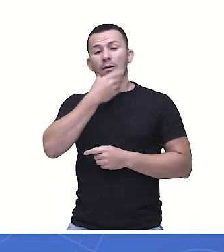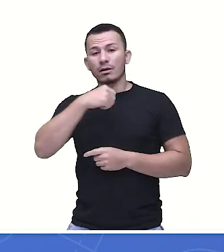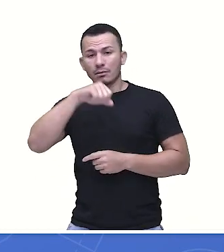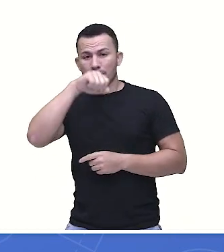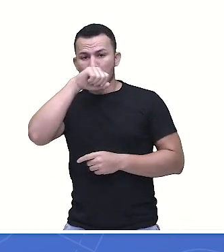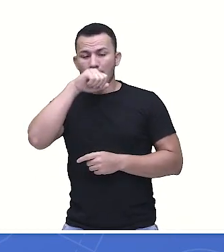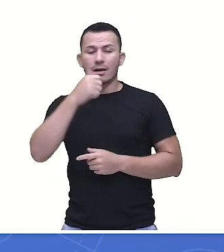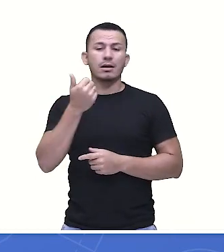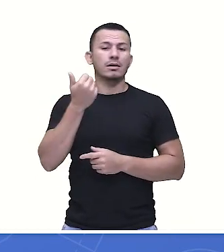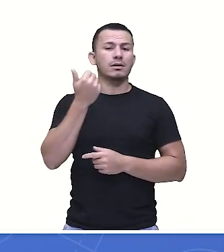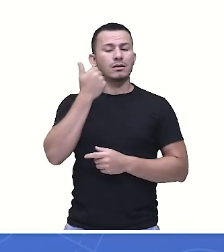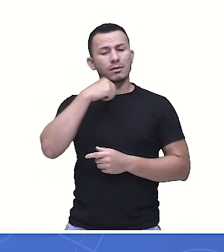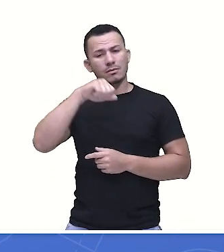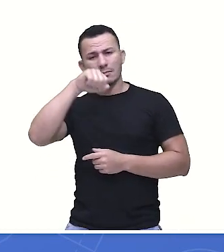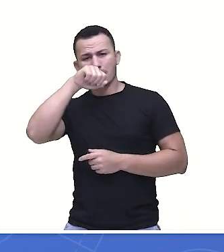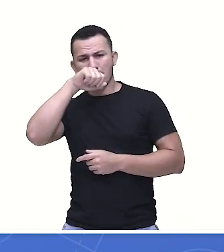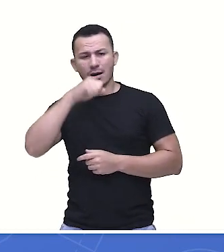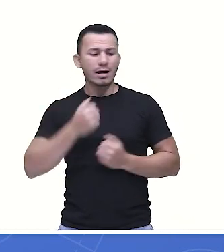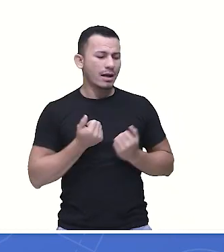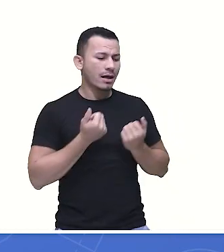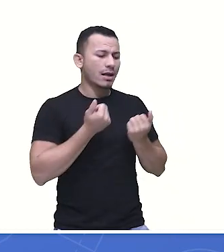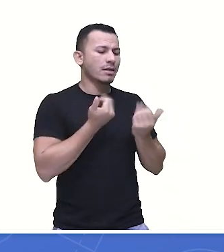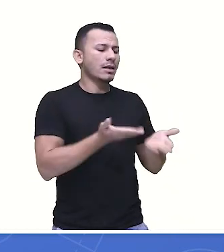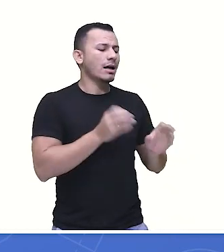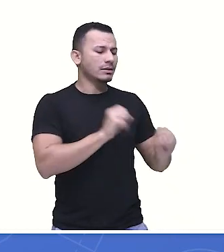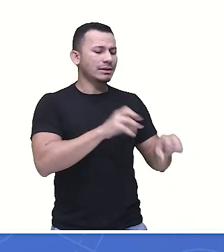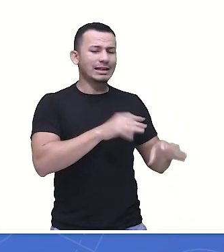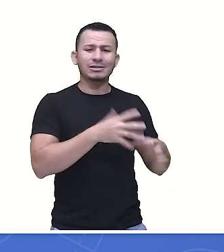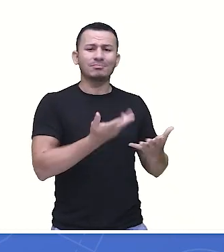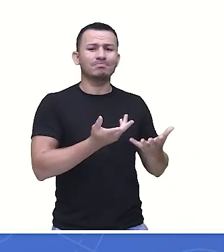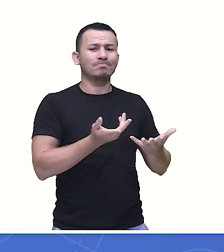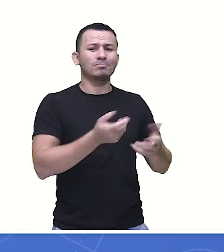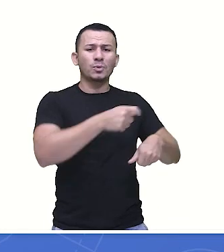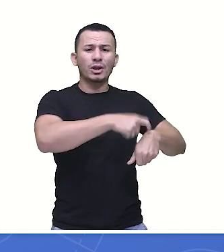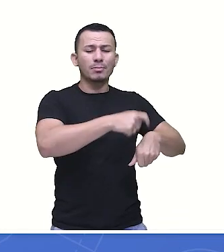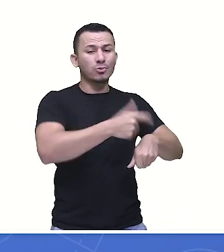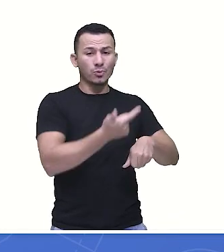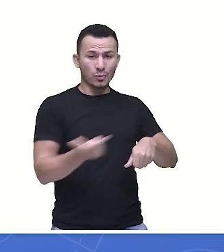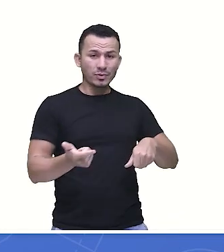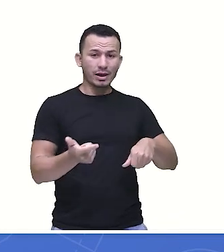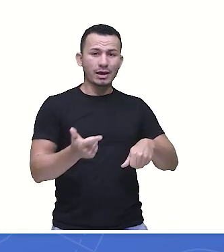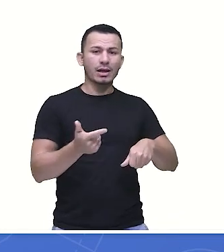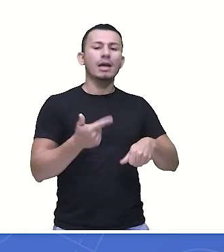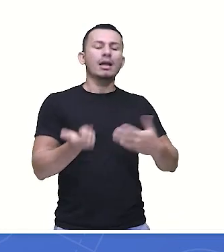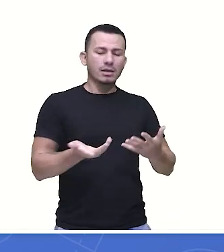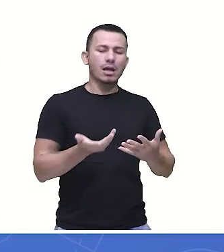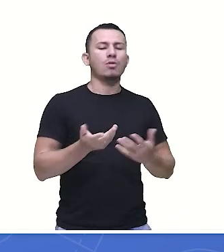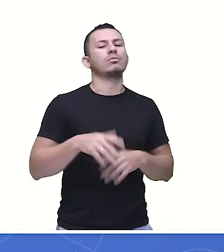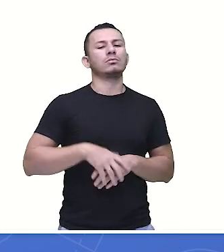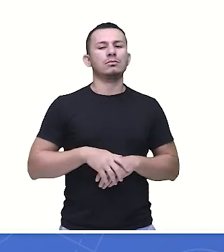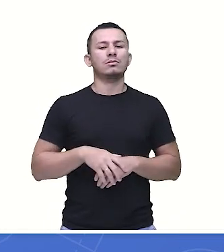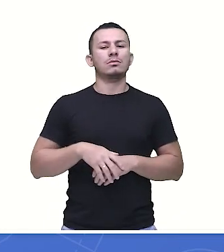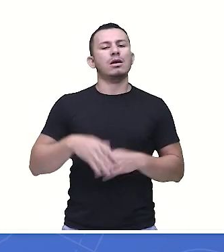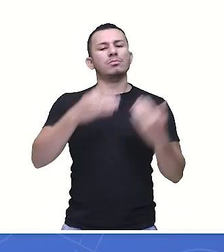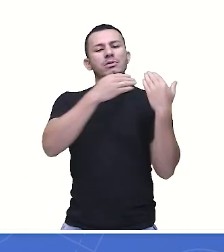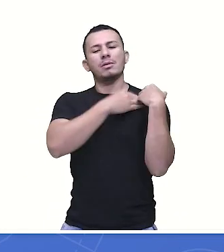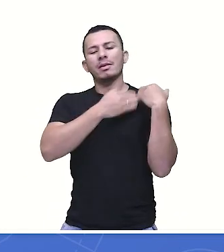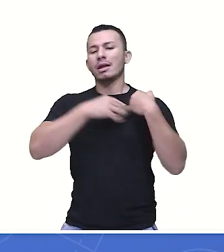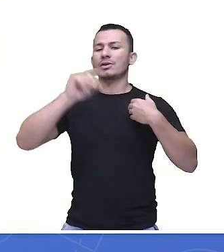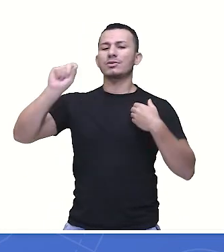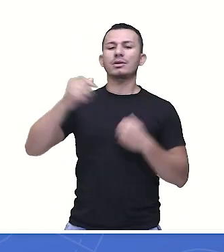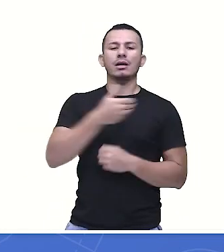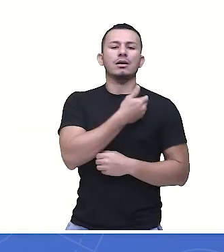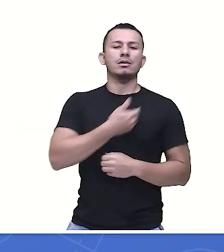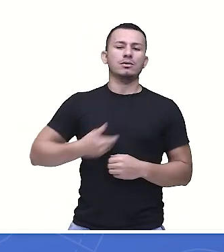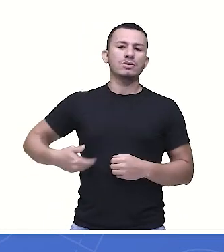de fazer isso, de dar para as crianças essa educação. Então ela entrega isso ao Estado, e o Estado então vai criar, né, a escola.